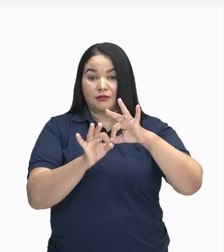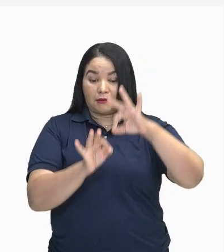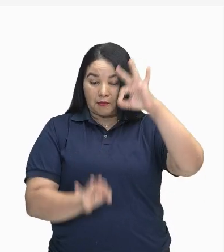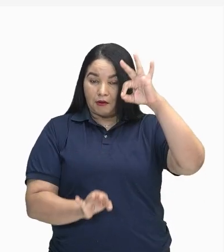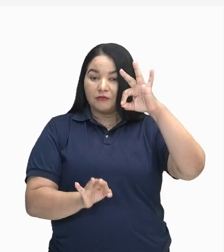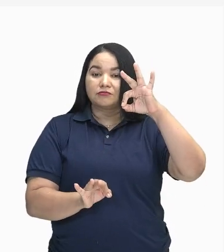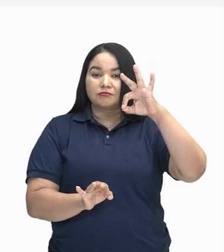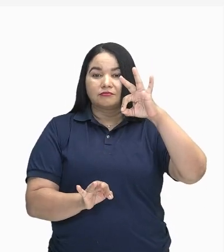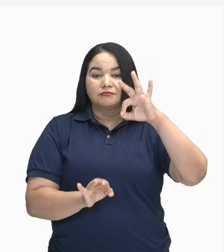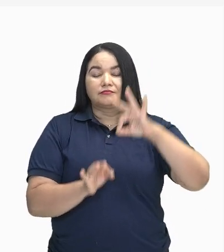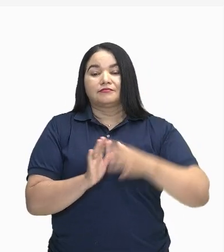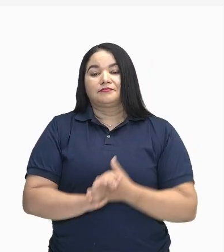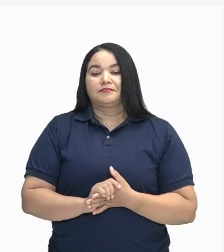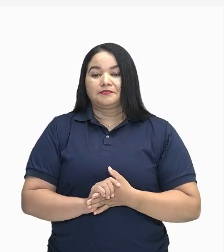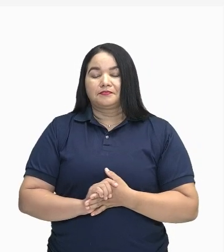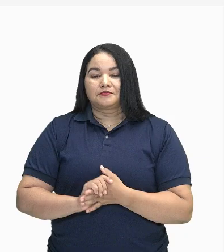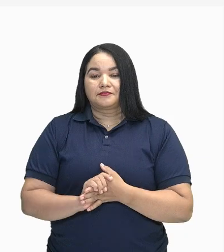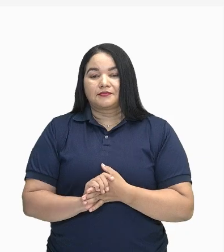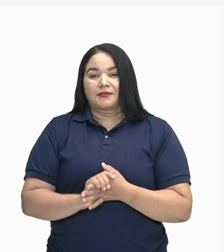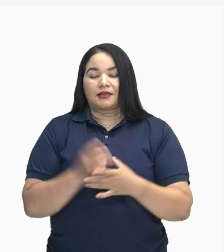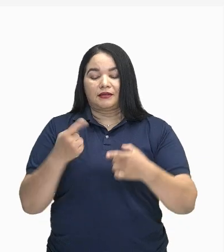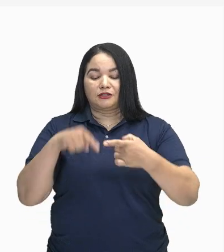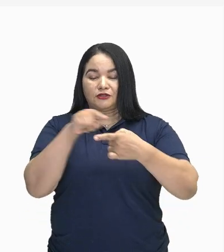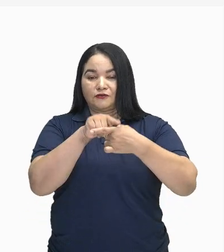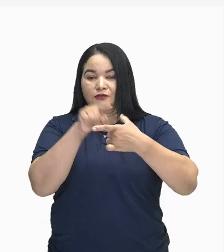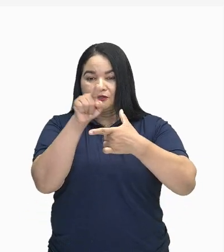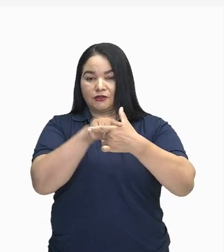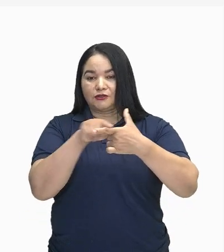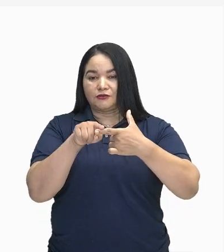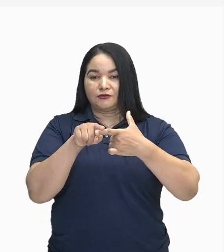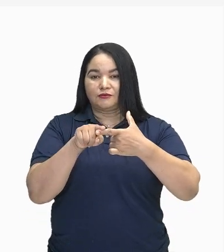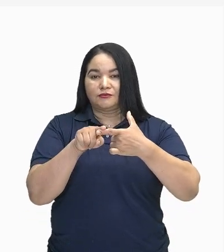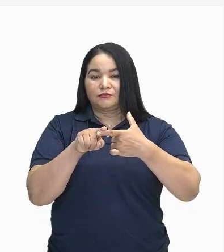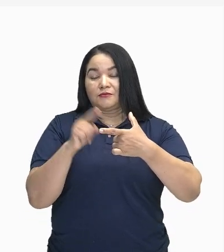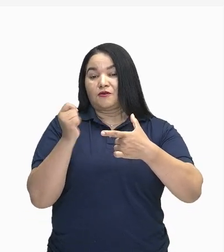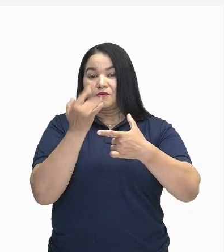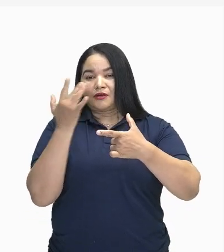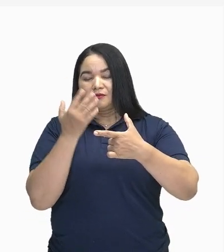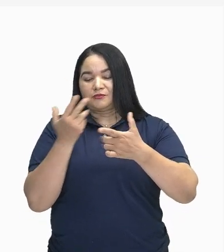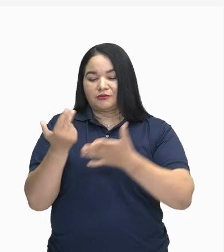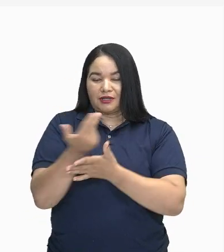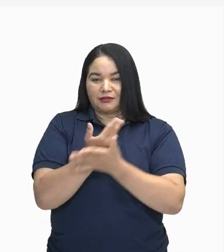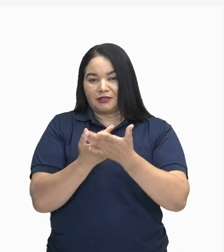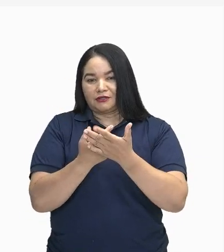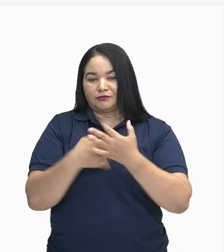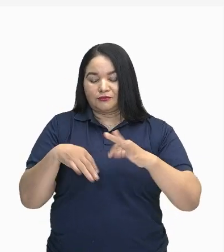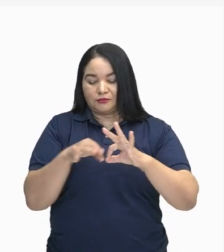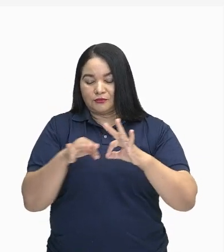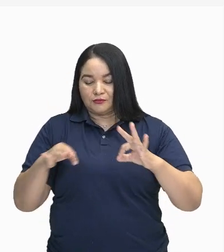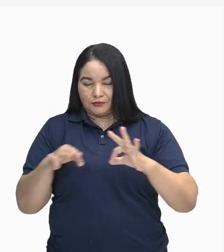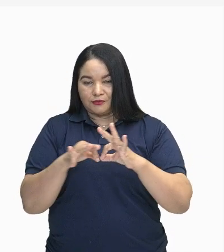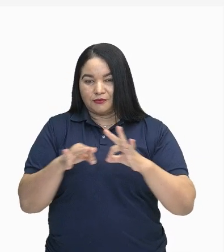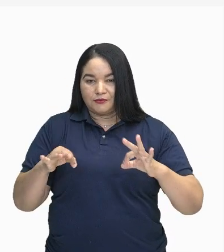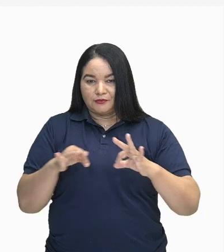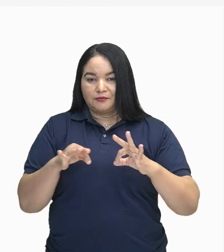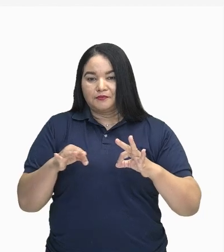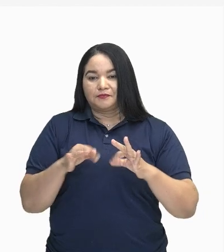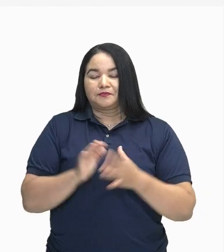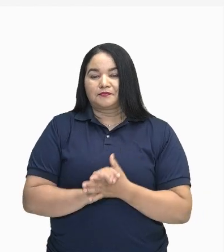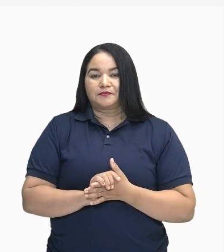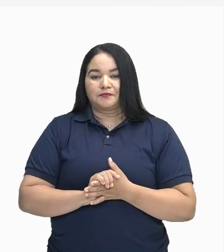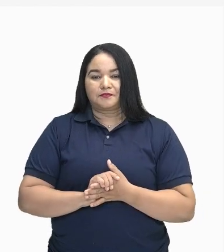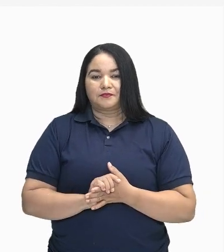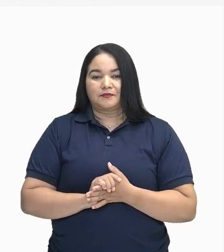real, né, dividido pelo tamanho da parte lá da nossa, como se fosse da escala, da maquete, né?